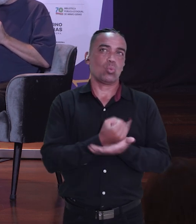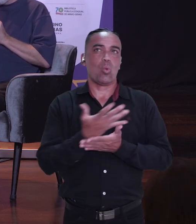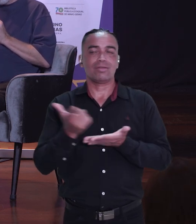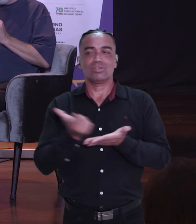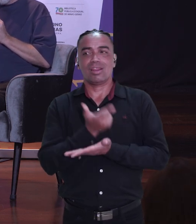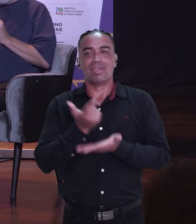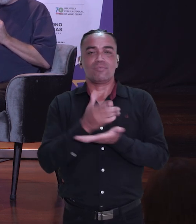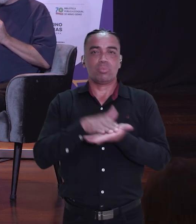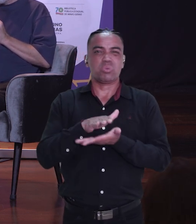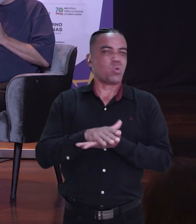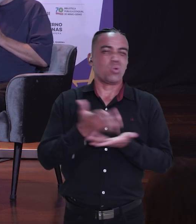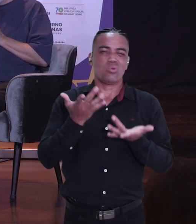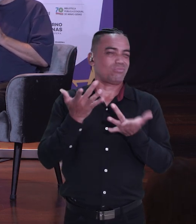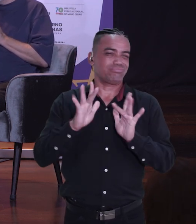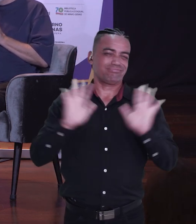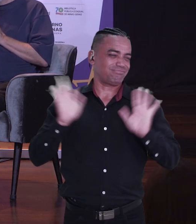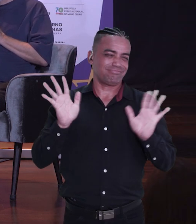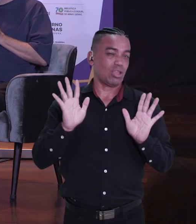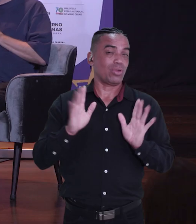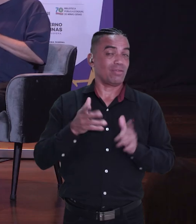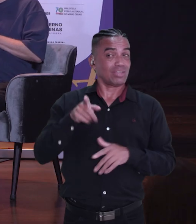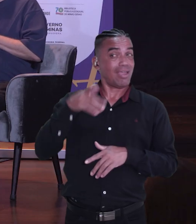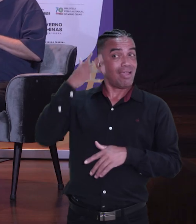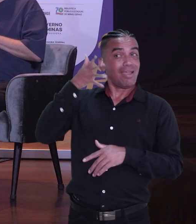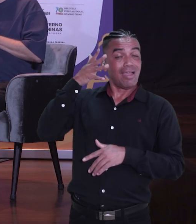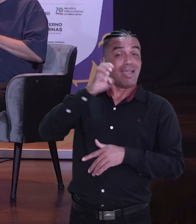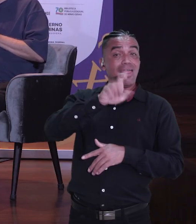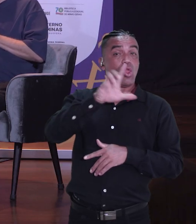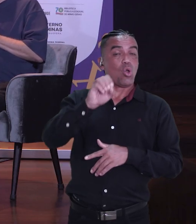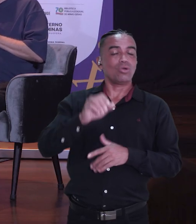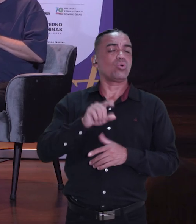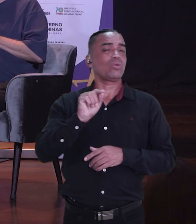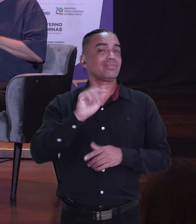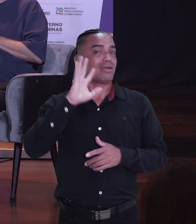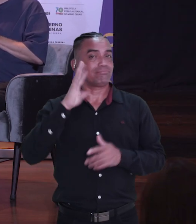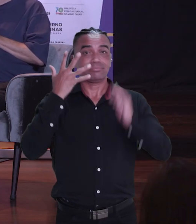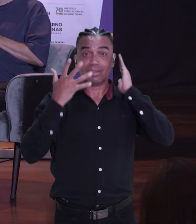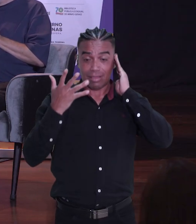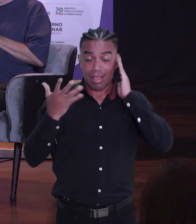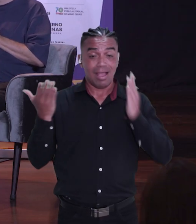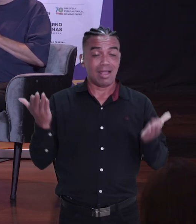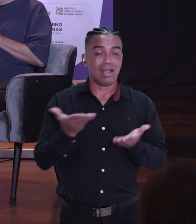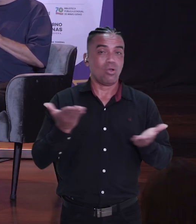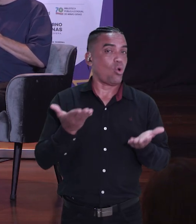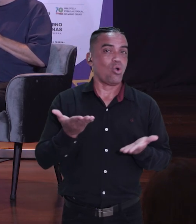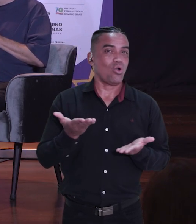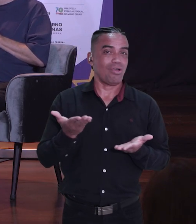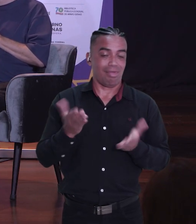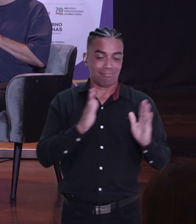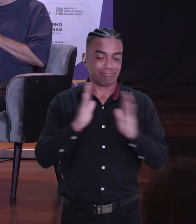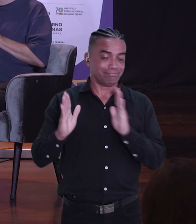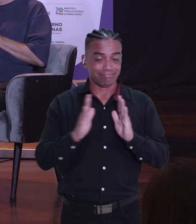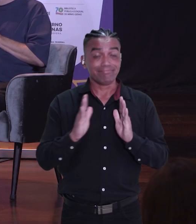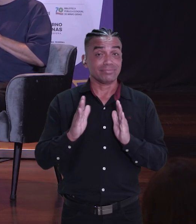quantos livros publicou e etc, etc. Mas eu não quero isso, não. Eu queria, Elô, que você falasse assim, o que está rolando agora,